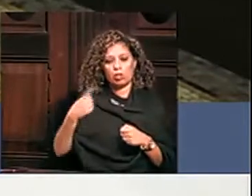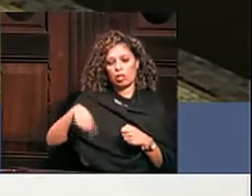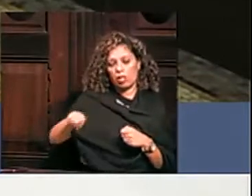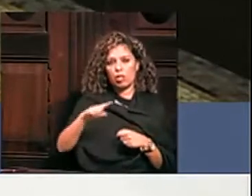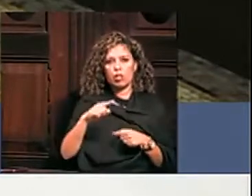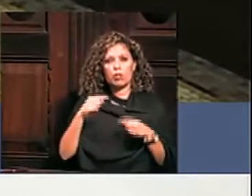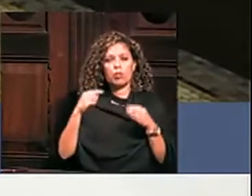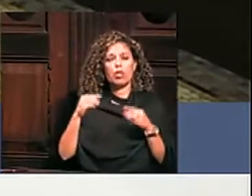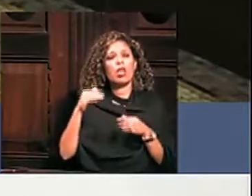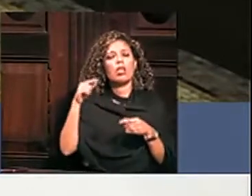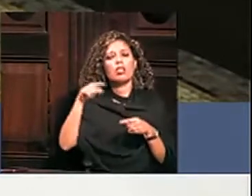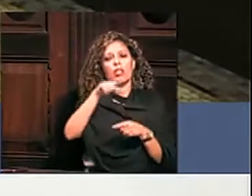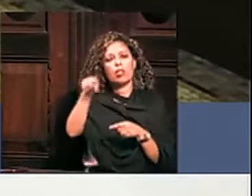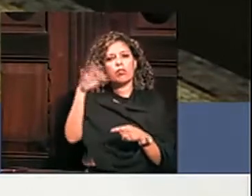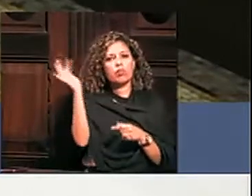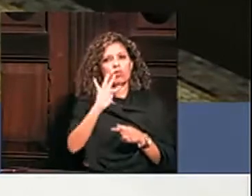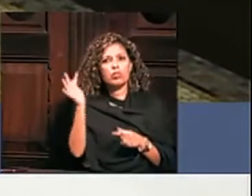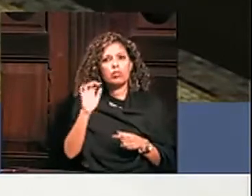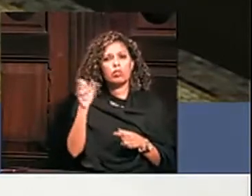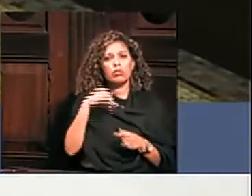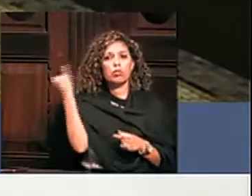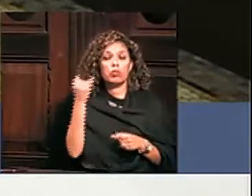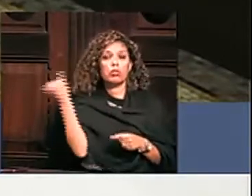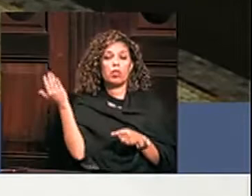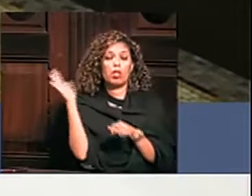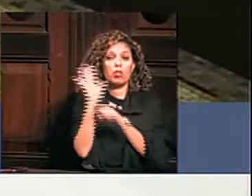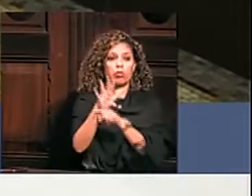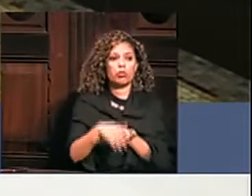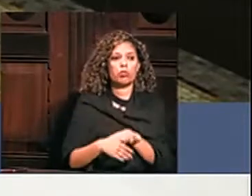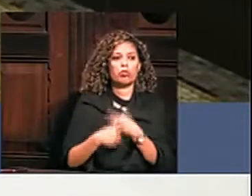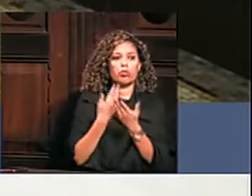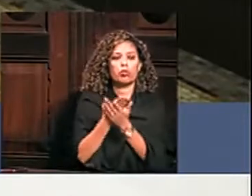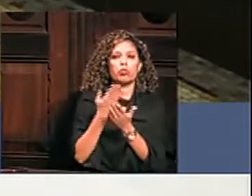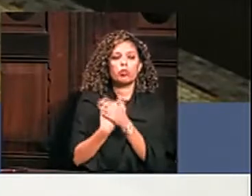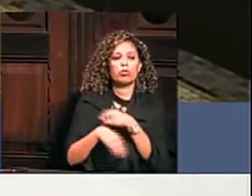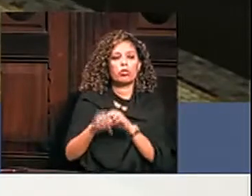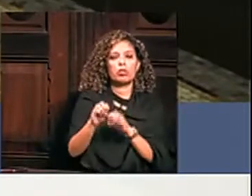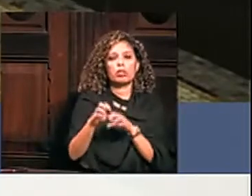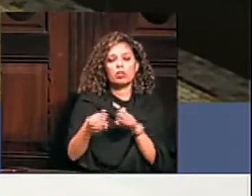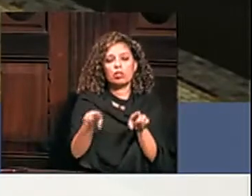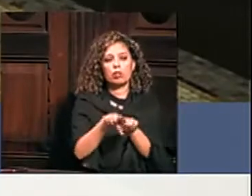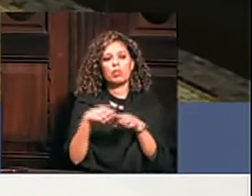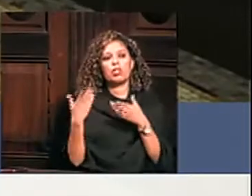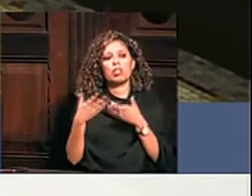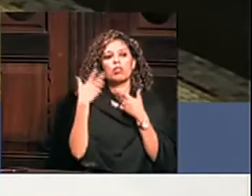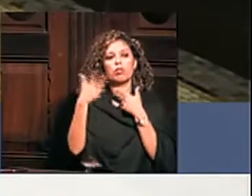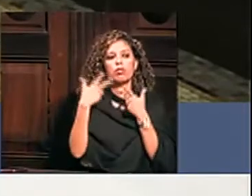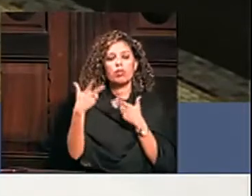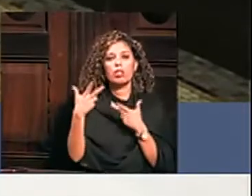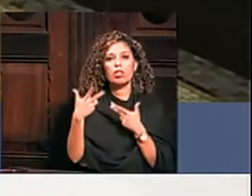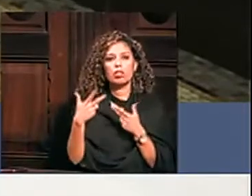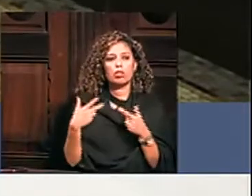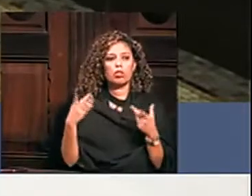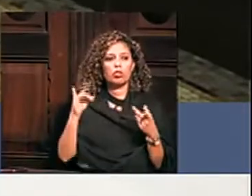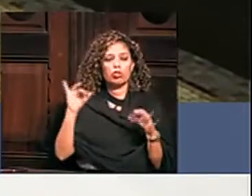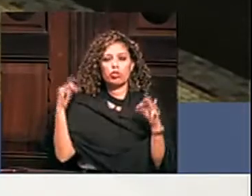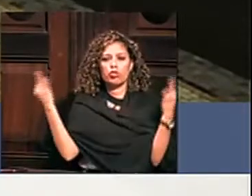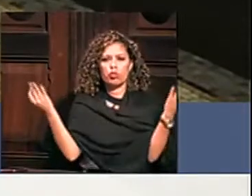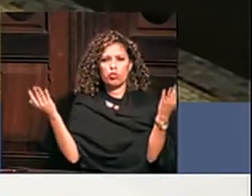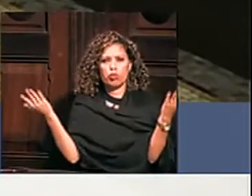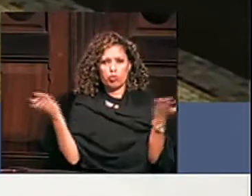e aumenta e melhora cada vez mais a educação na nossa região. Mas eu queria também dizer aqui da importância do dia de hoje. Um